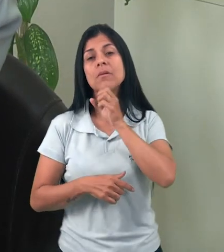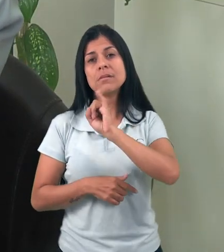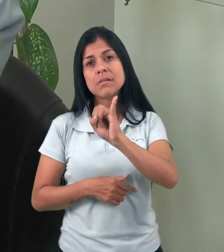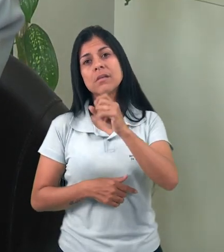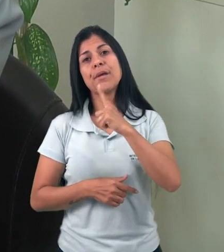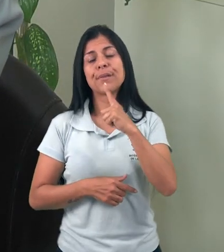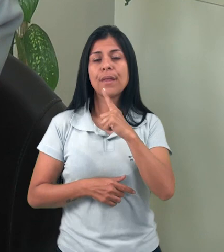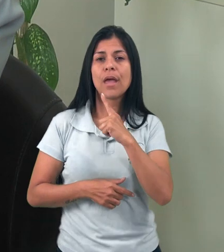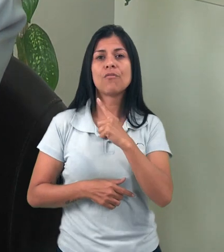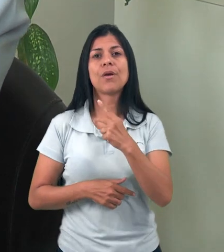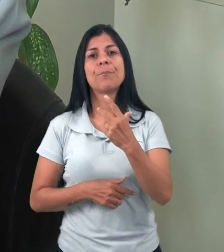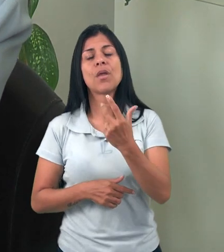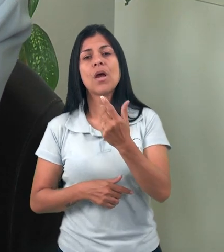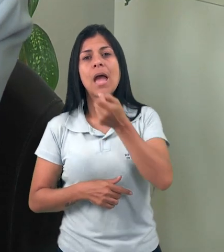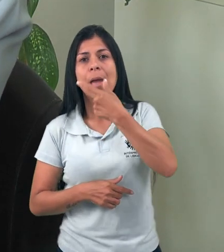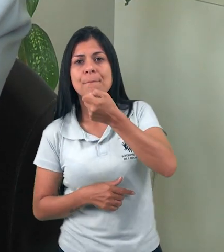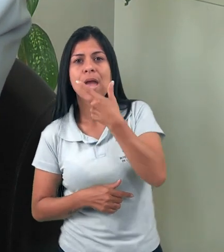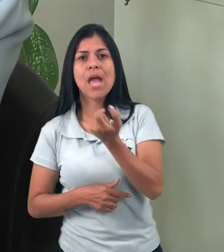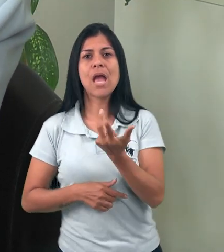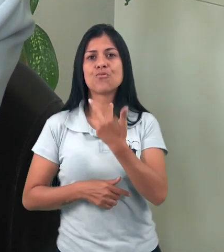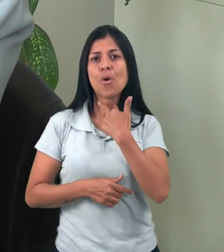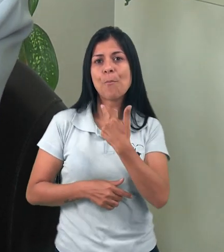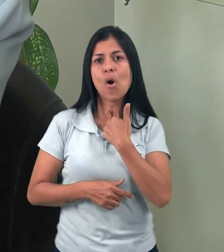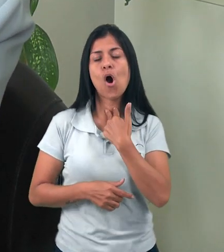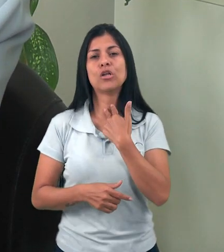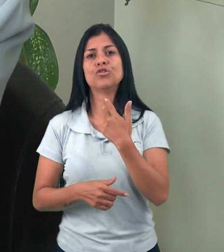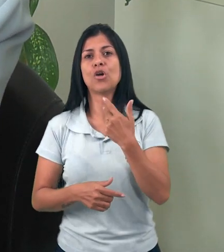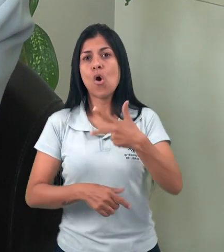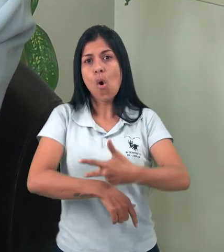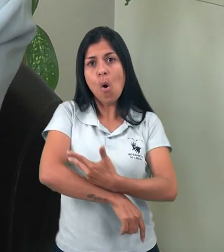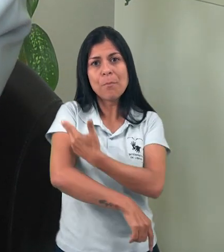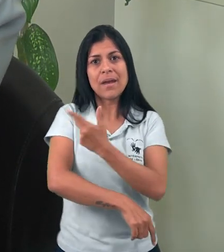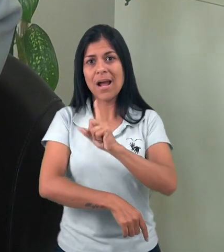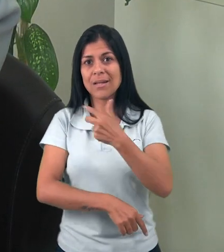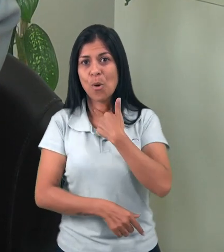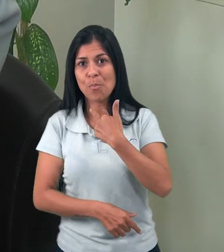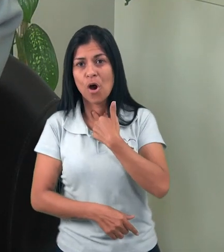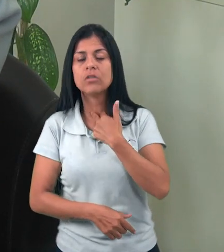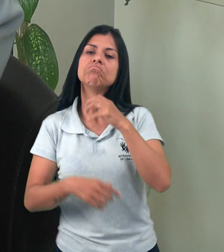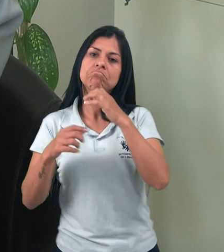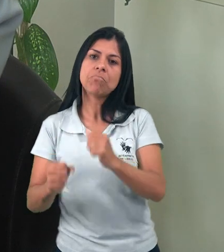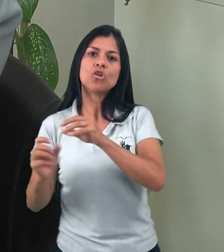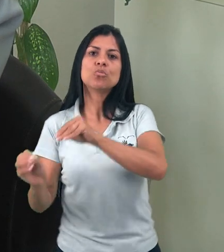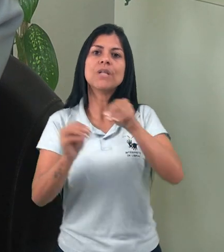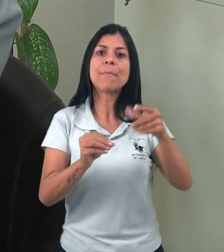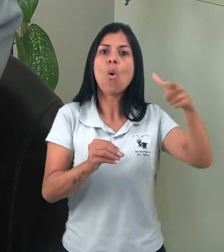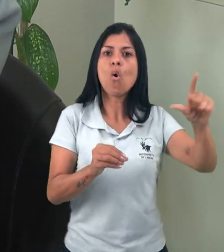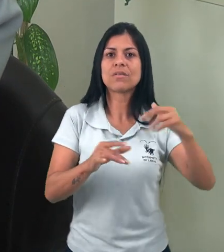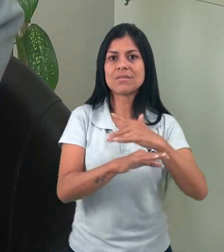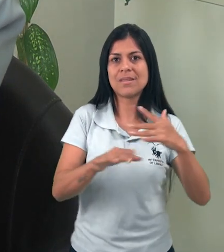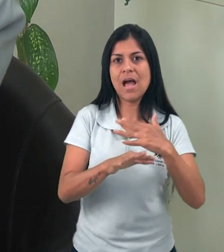condições clínicas porque estava usando um anticoagulante, ele não poderia ser operado naquela época, ele pode ir no próximo